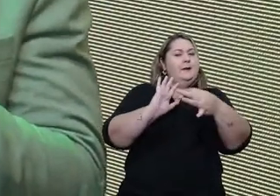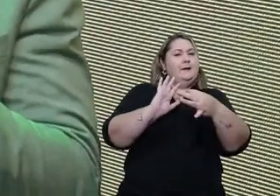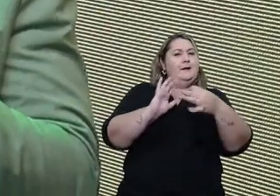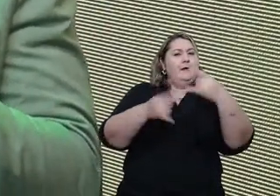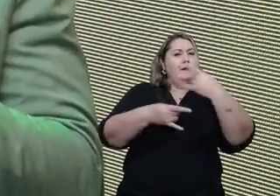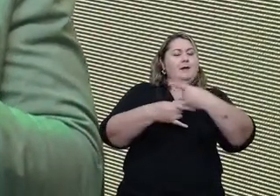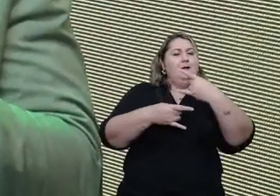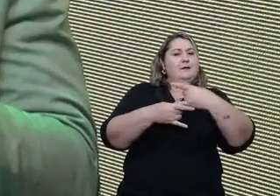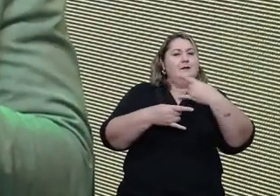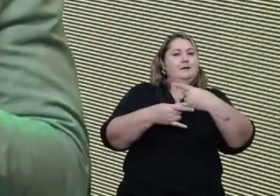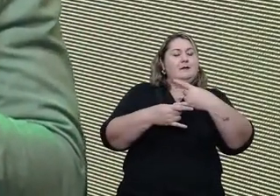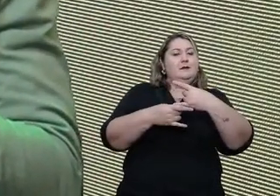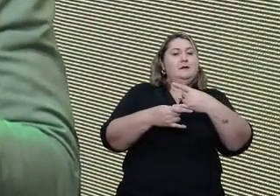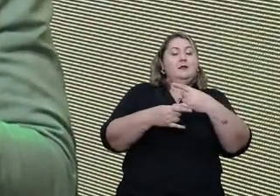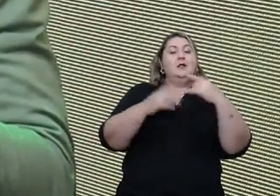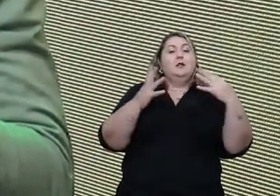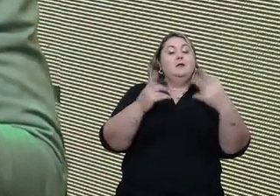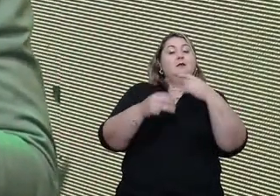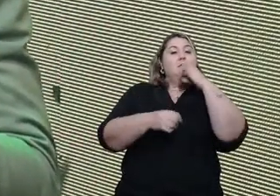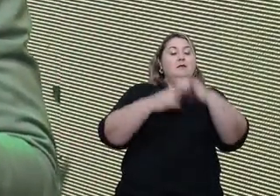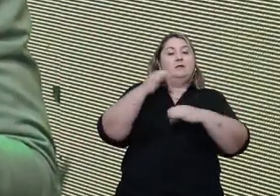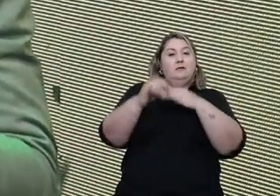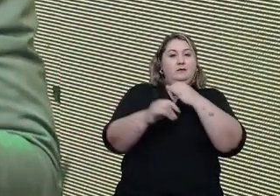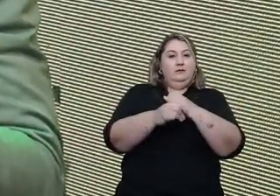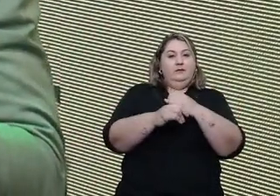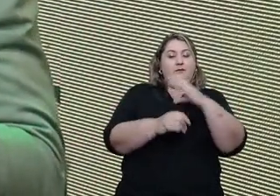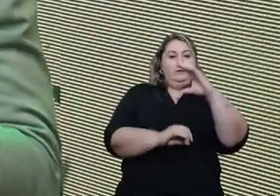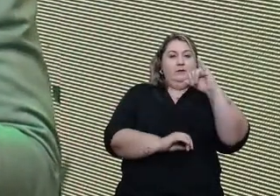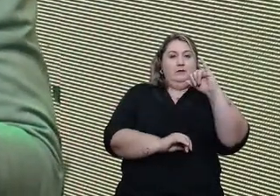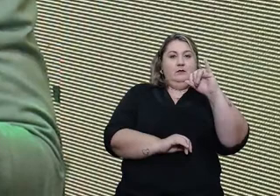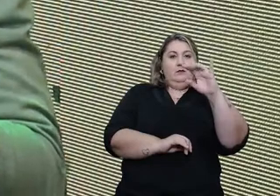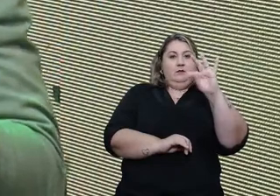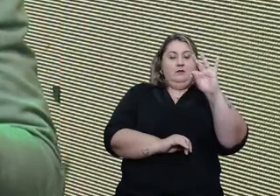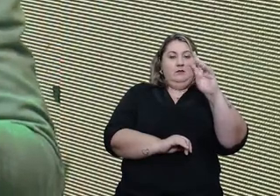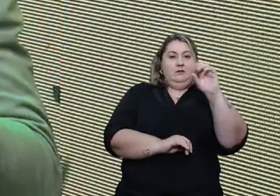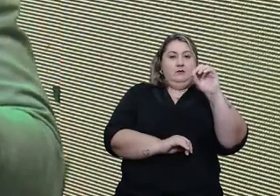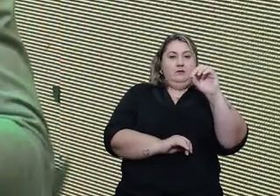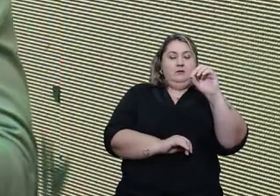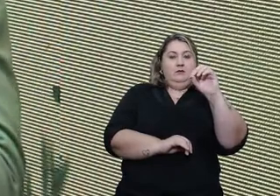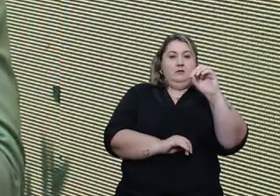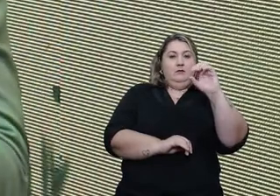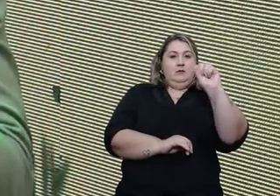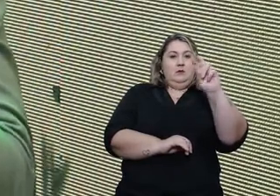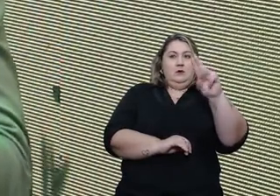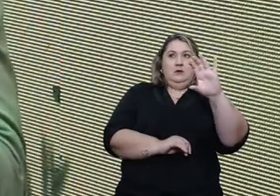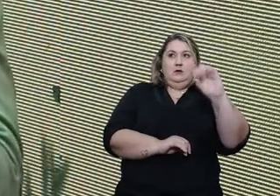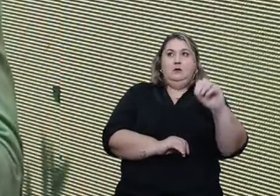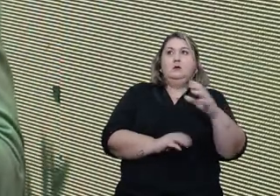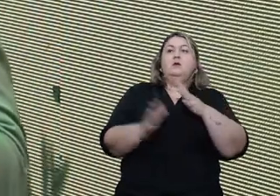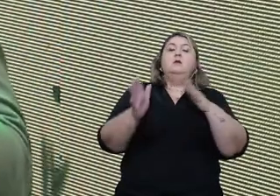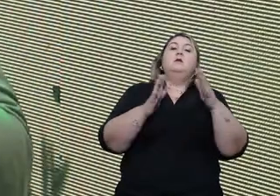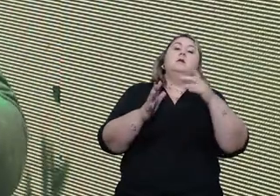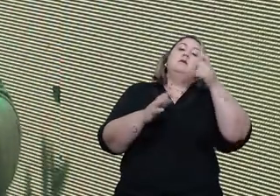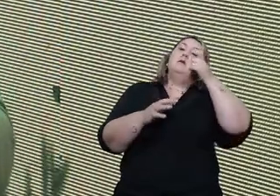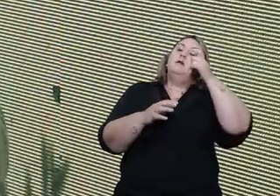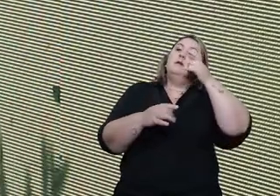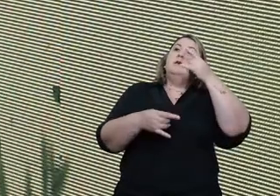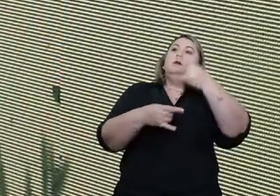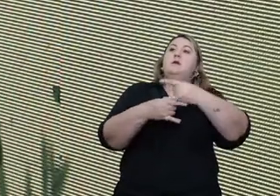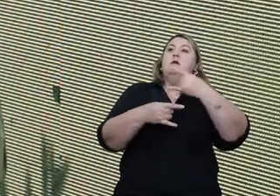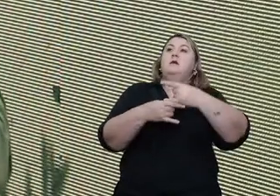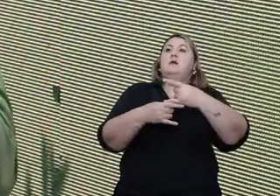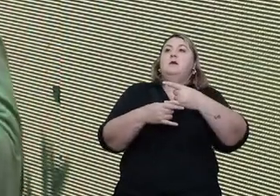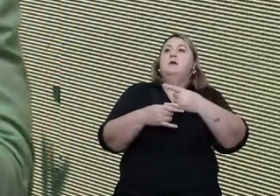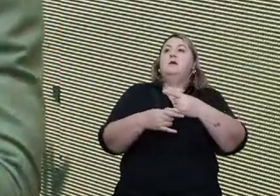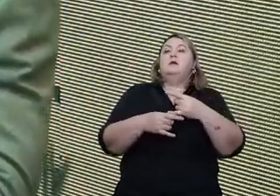QR Code aqui do lado, todas as redes sociais da Citrosuco, para você postar a foto aí, nesse momento que você está assistindo a live. Vou